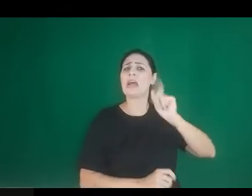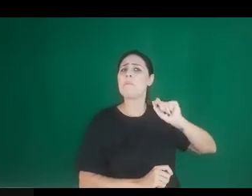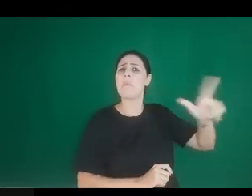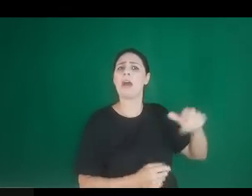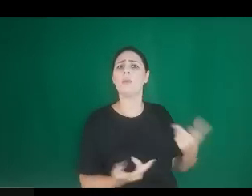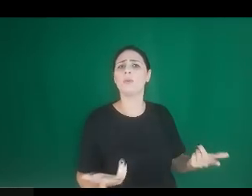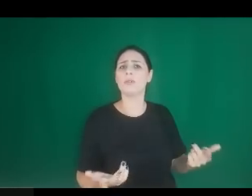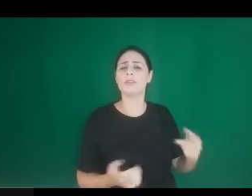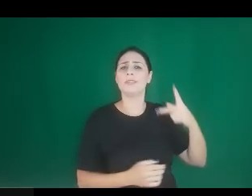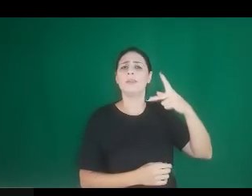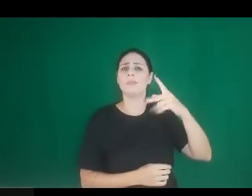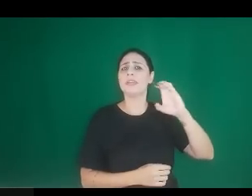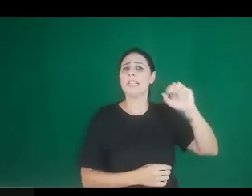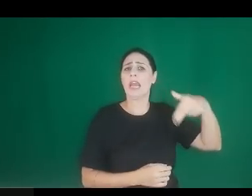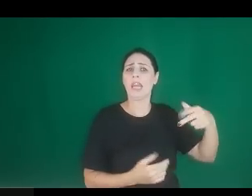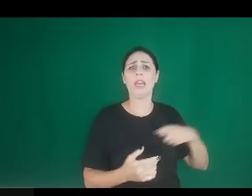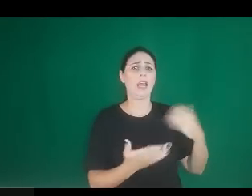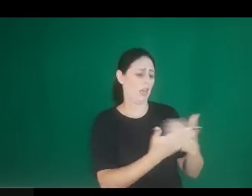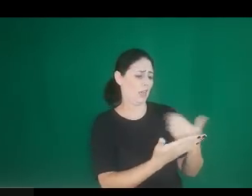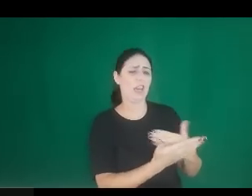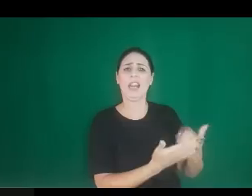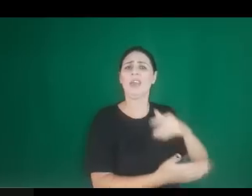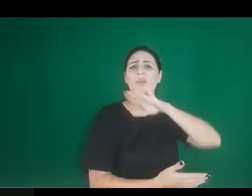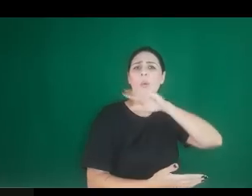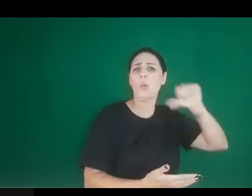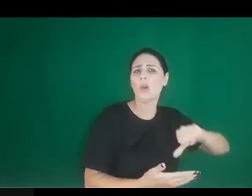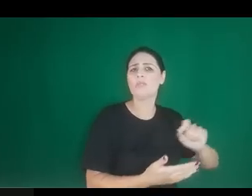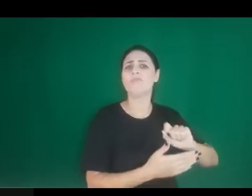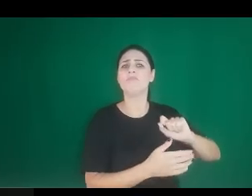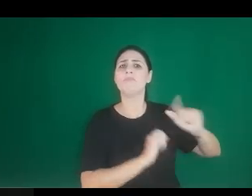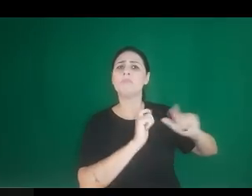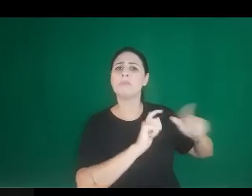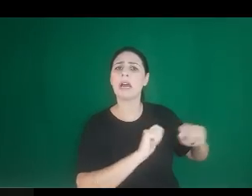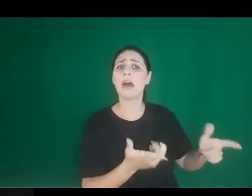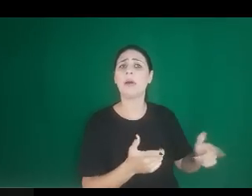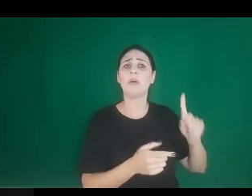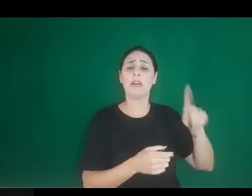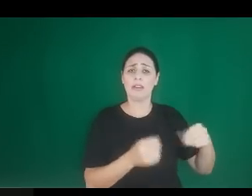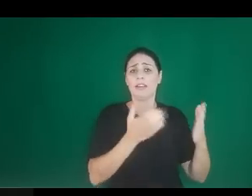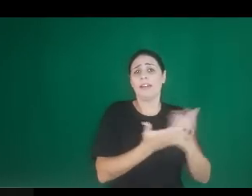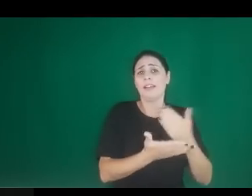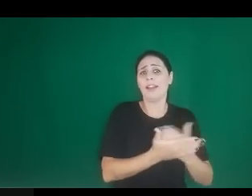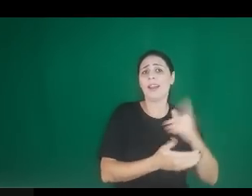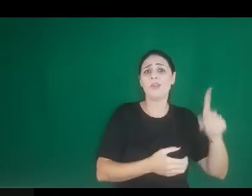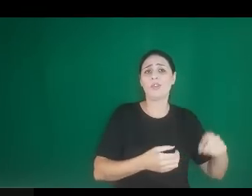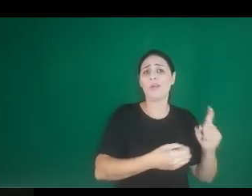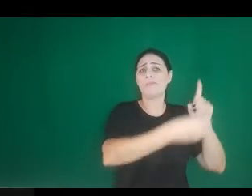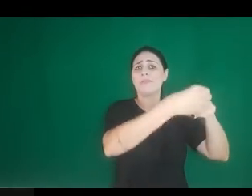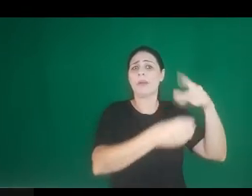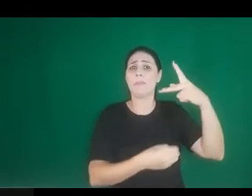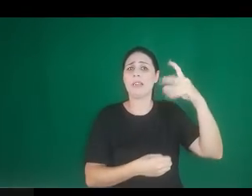os livros didáticos que nós usamos no Brasil, eles são aprovados, eles eram até então com base nos PCNs.